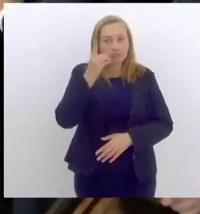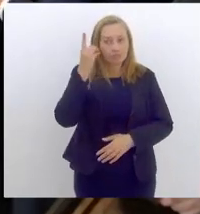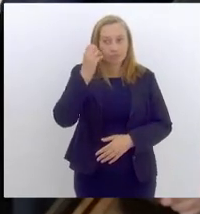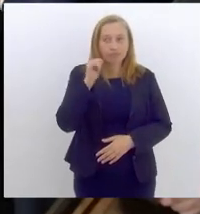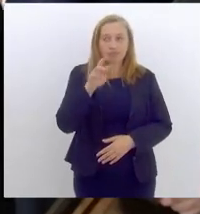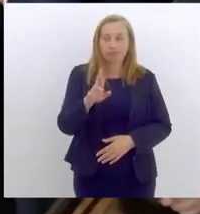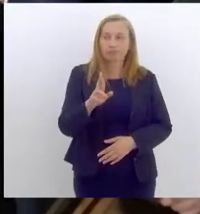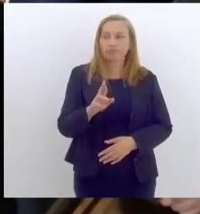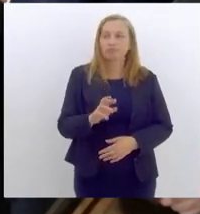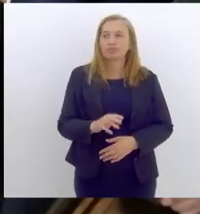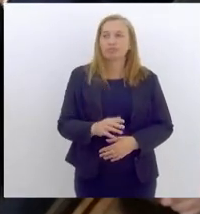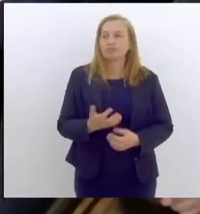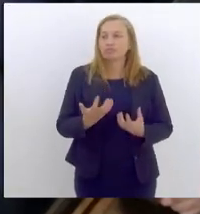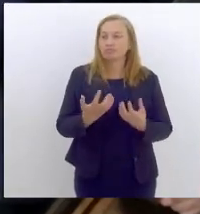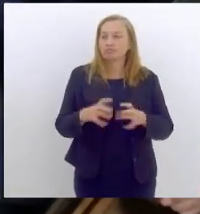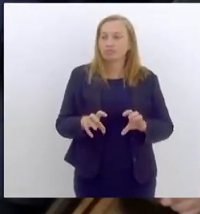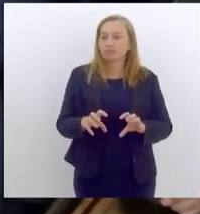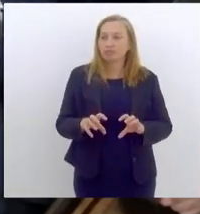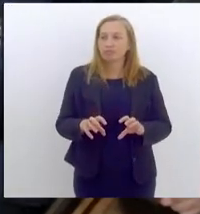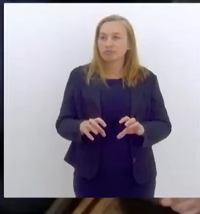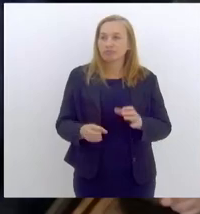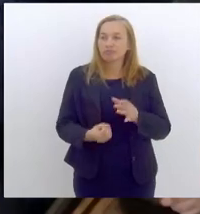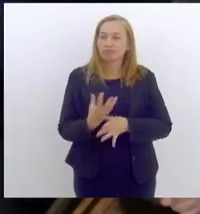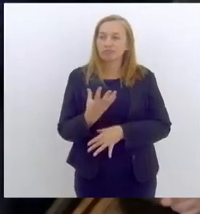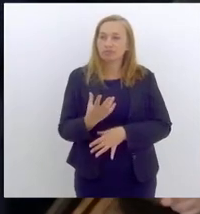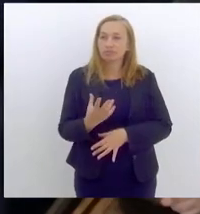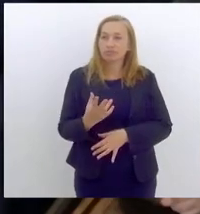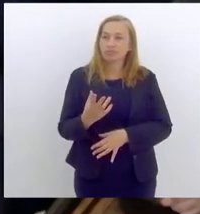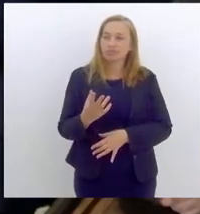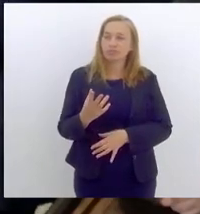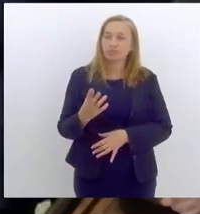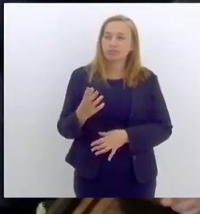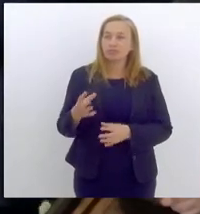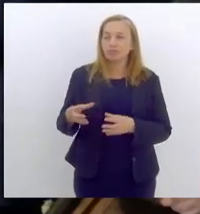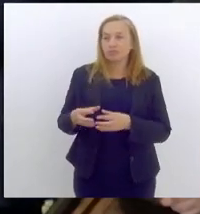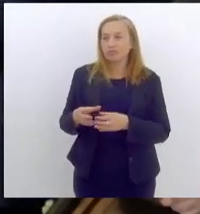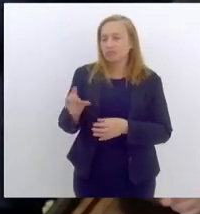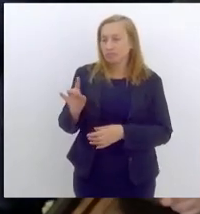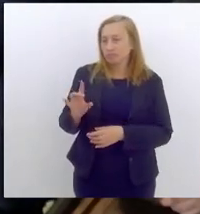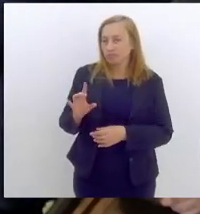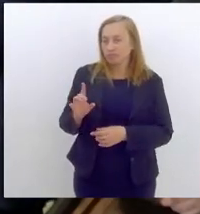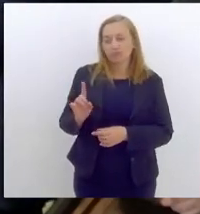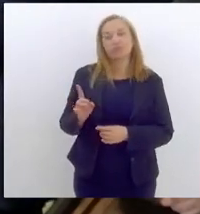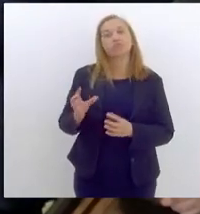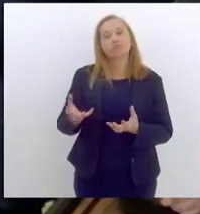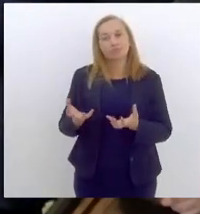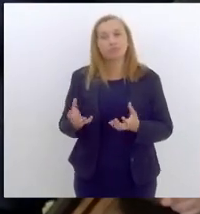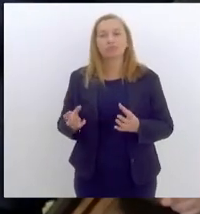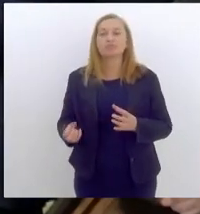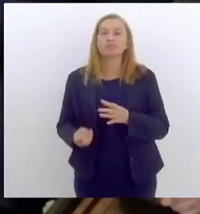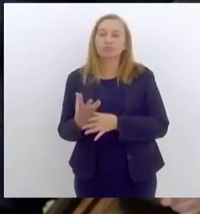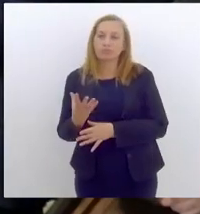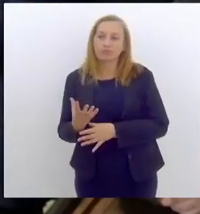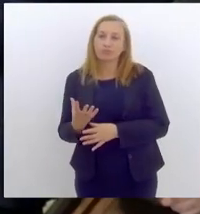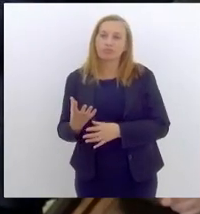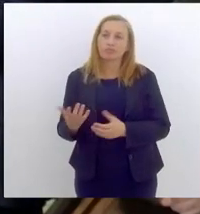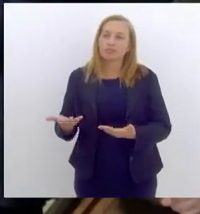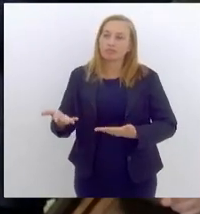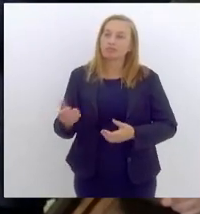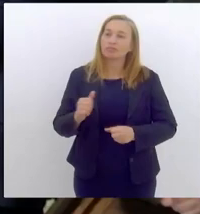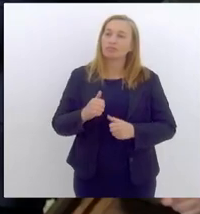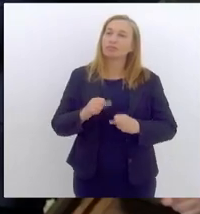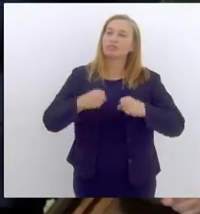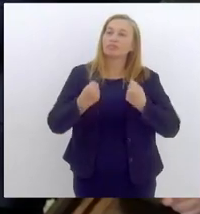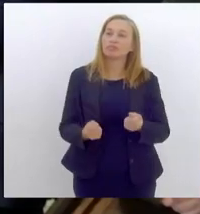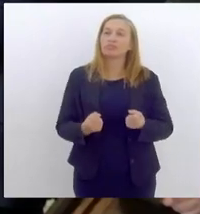Bacelar, eu não quero construir a unidade que meu pai construiu com o seu. Eu quero construir uma unidade de defesa em população do Estado do Rio de